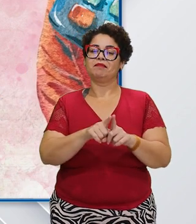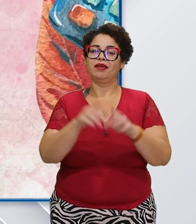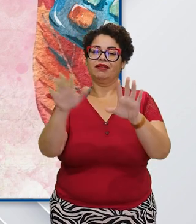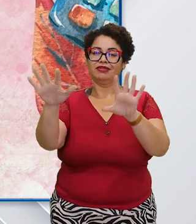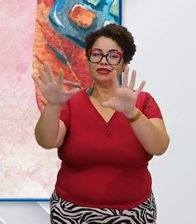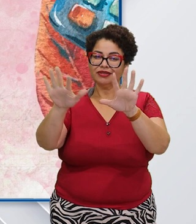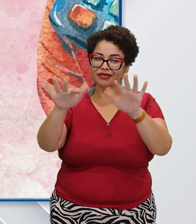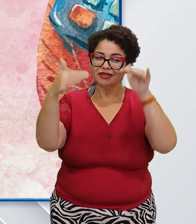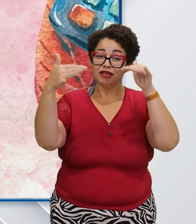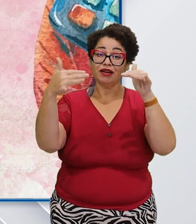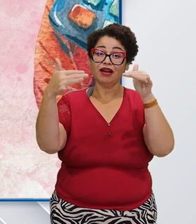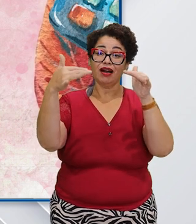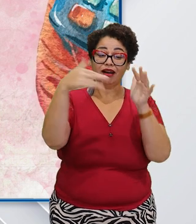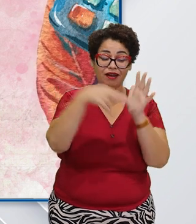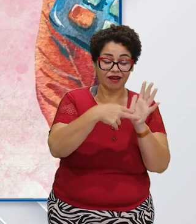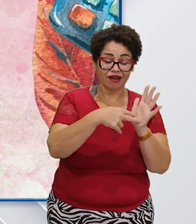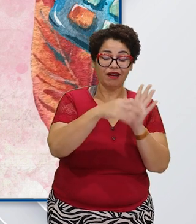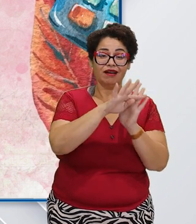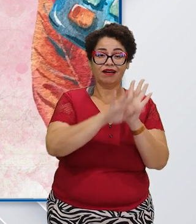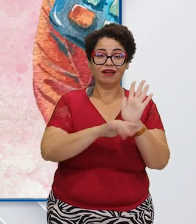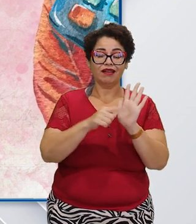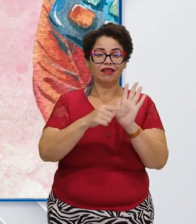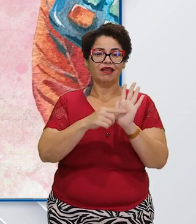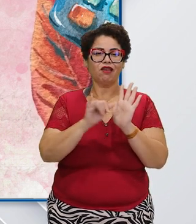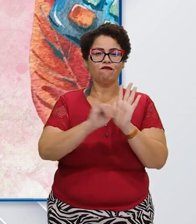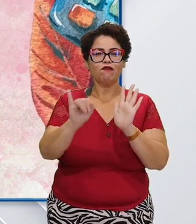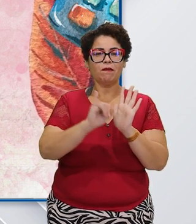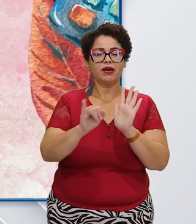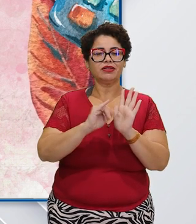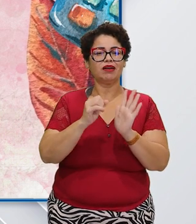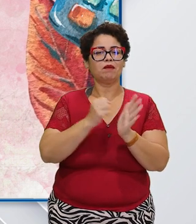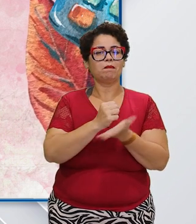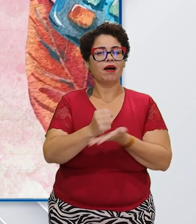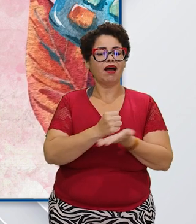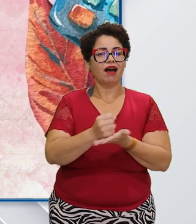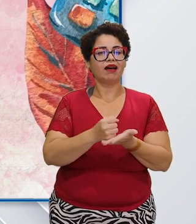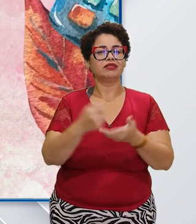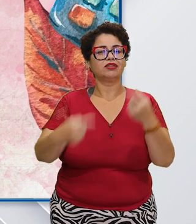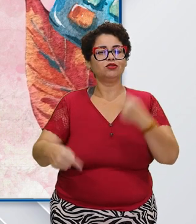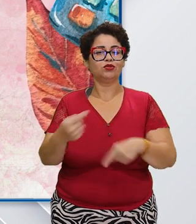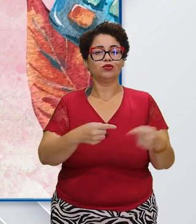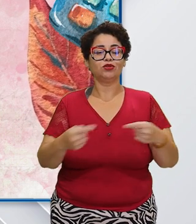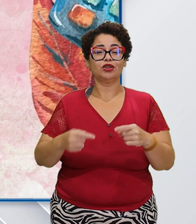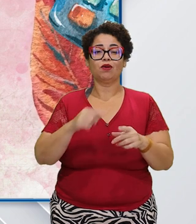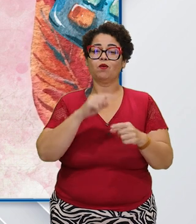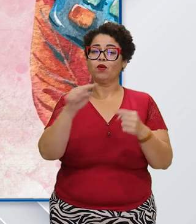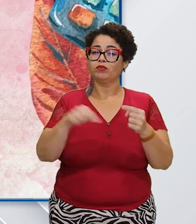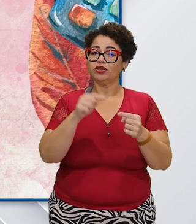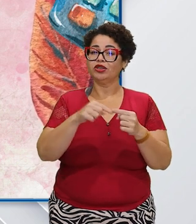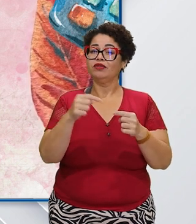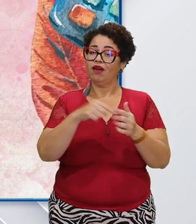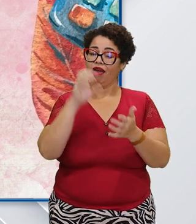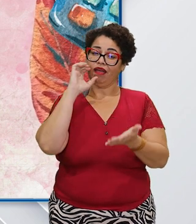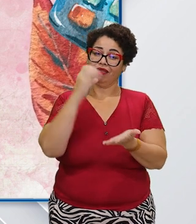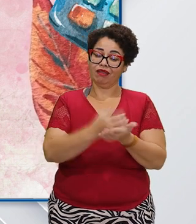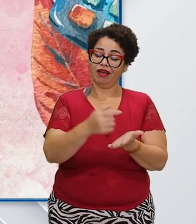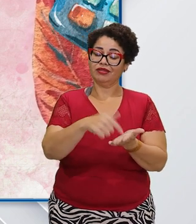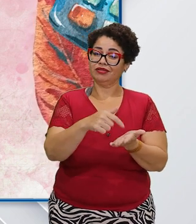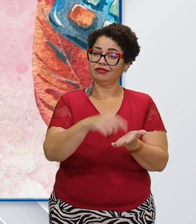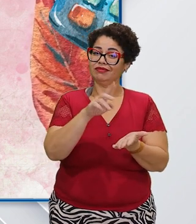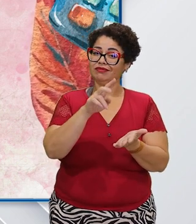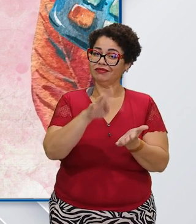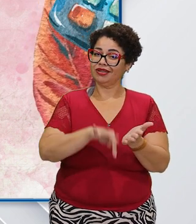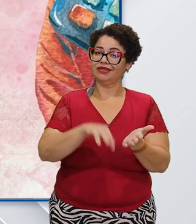a atenção do leitor e fornecer as informações básicas sobre o assunto em discussão é o objetivo da tese